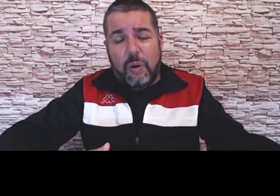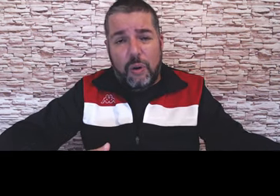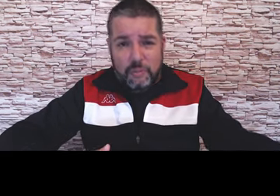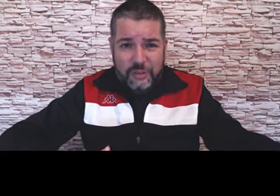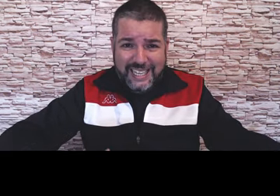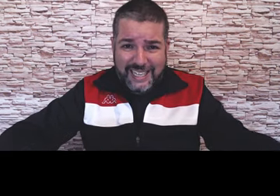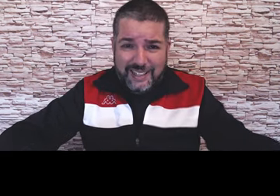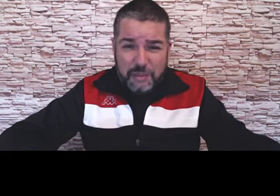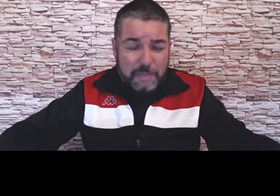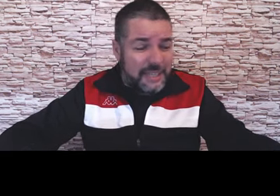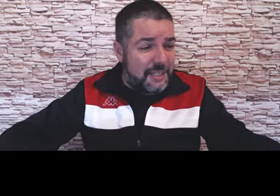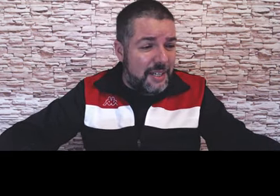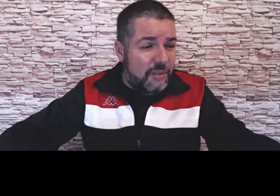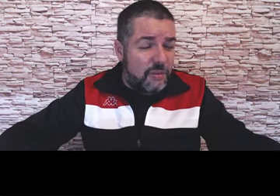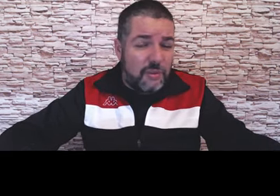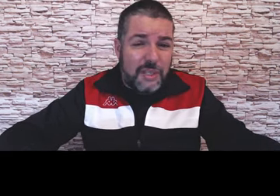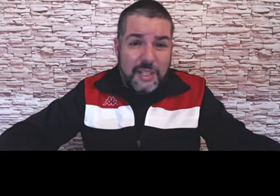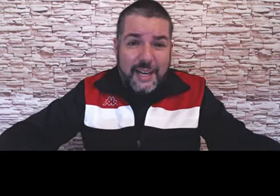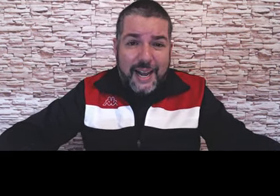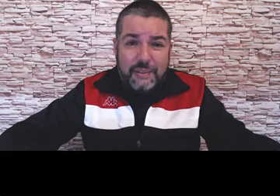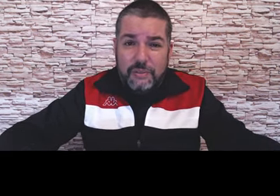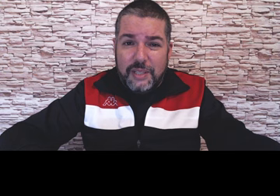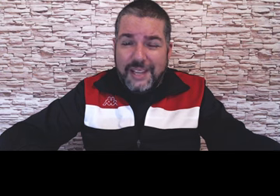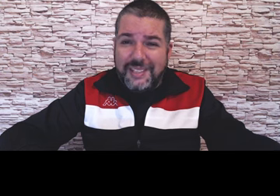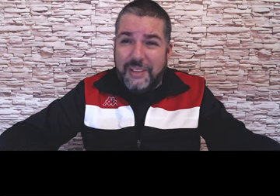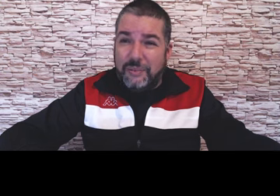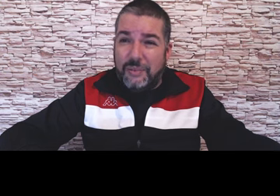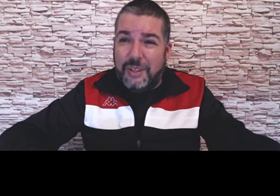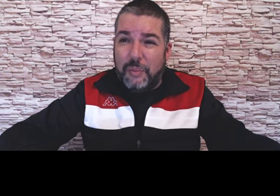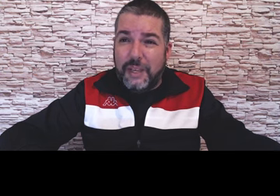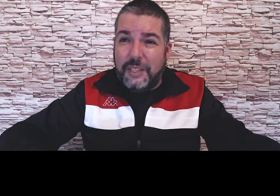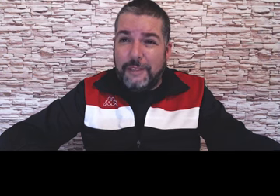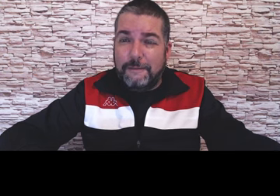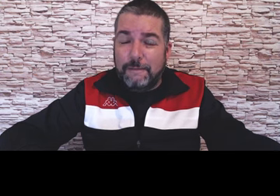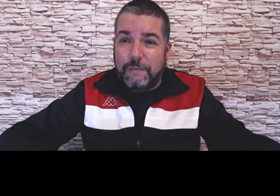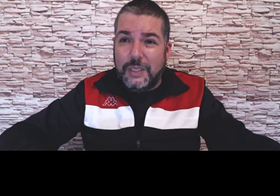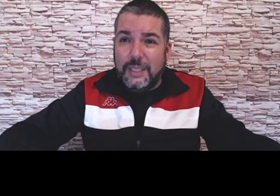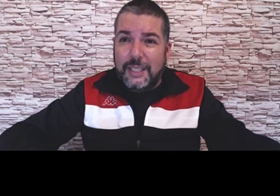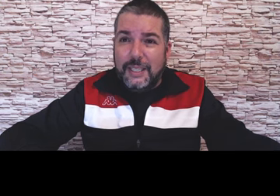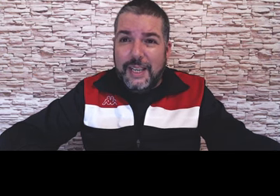Agora, como se os partidos, os sindicatos, né, estão totalmente